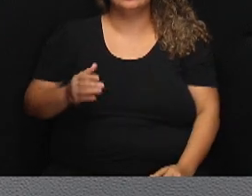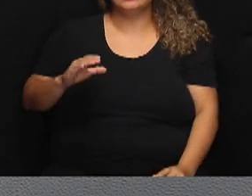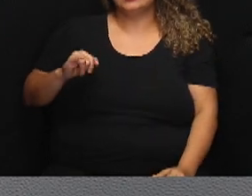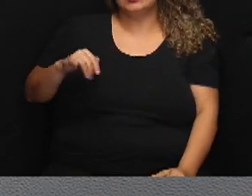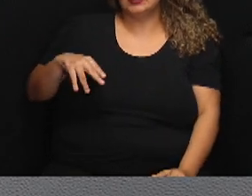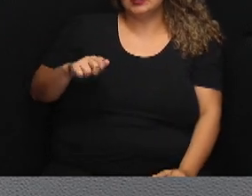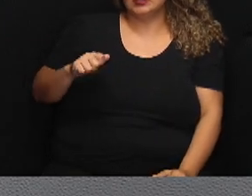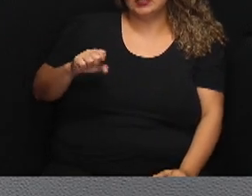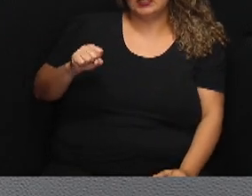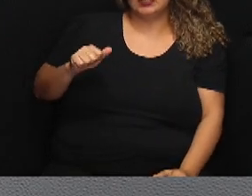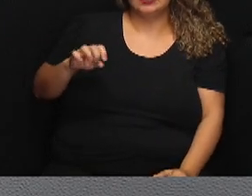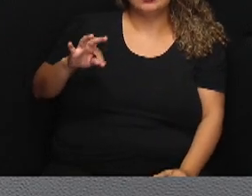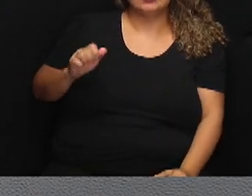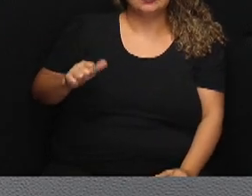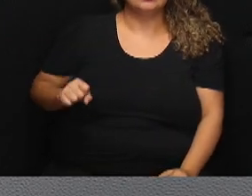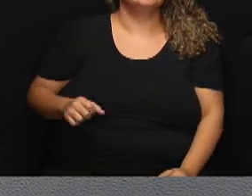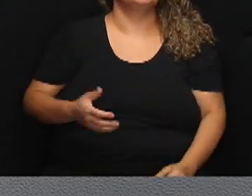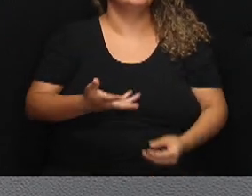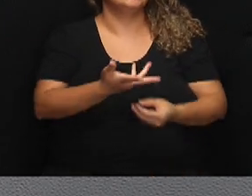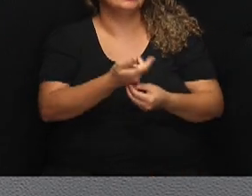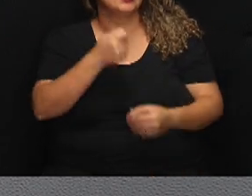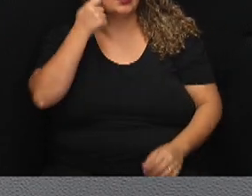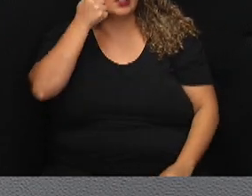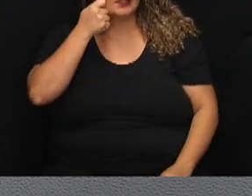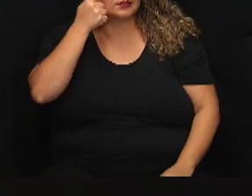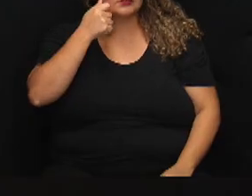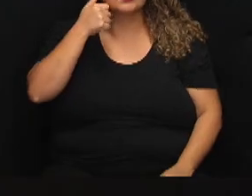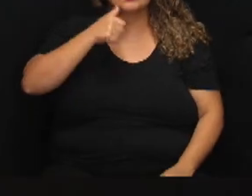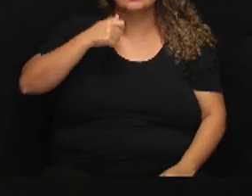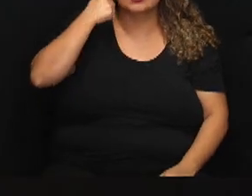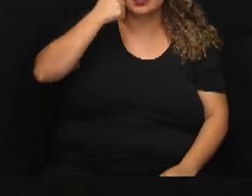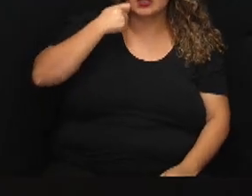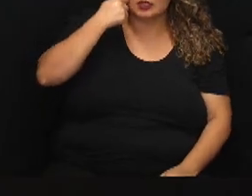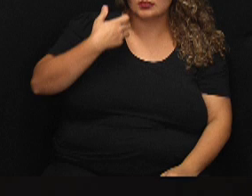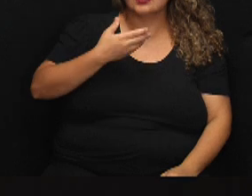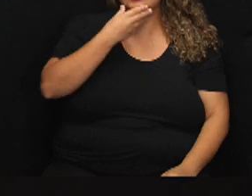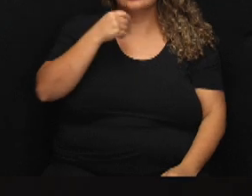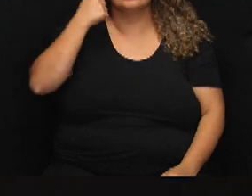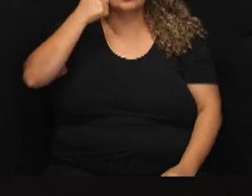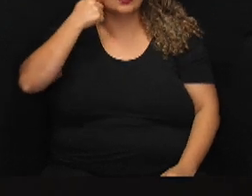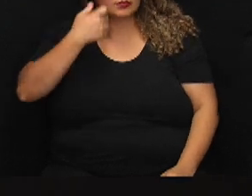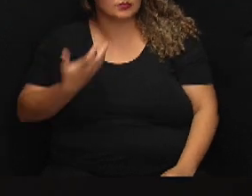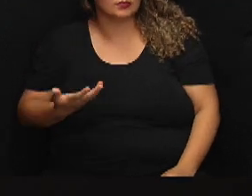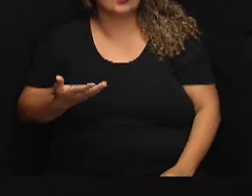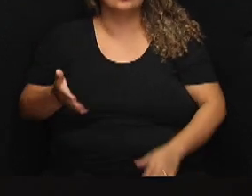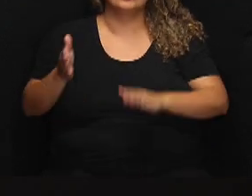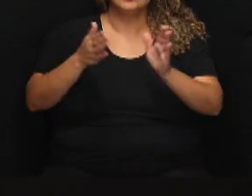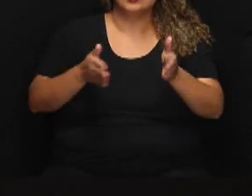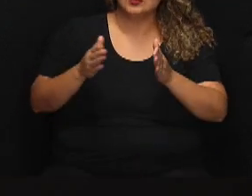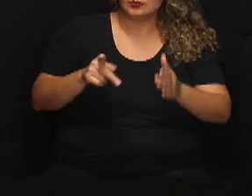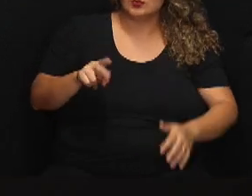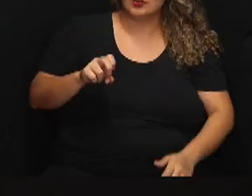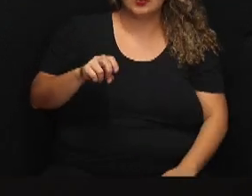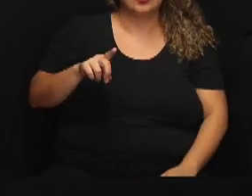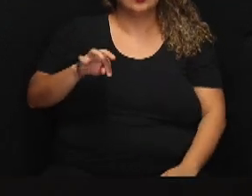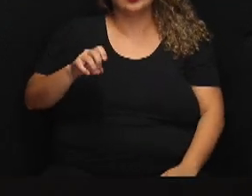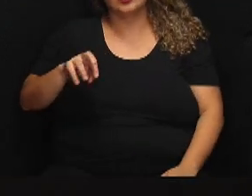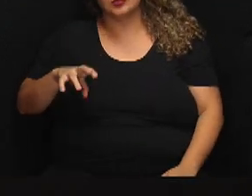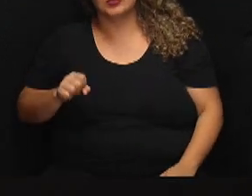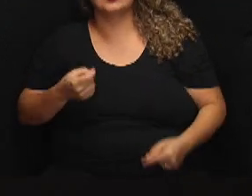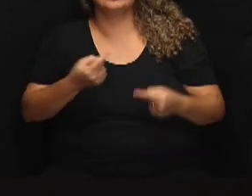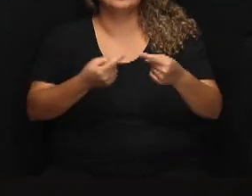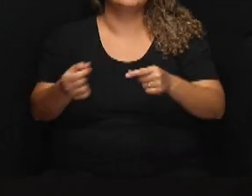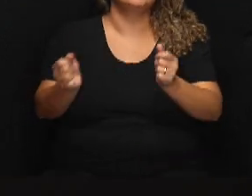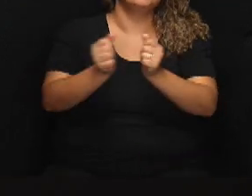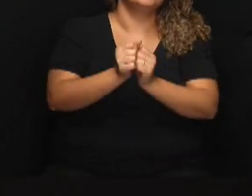cineastas, artistas, atores, atrizes, produtores, né, para que a gente consiga também discutir junto com